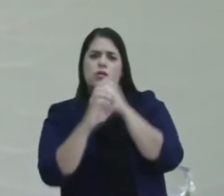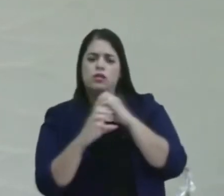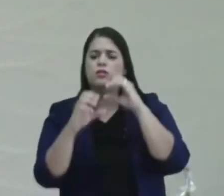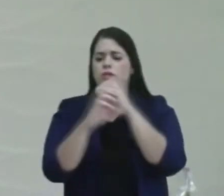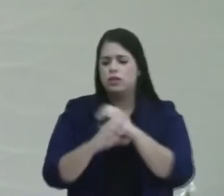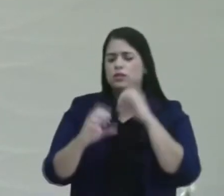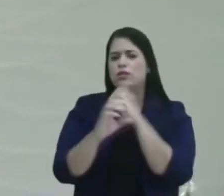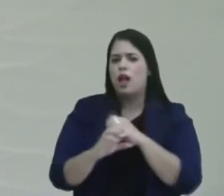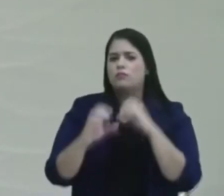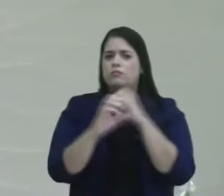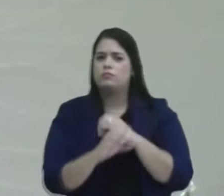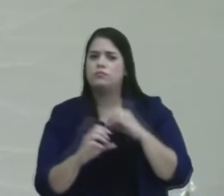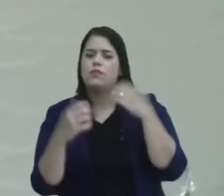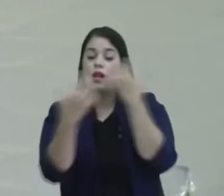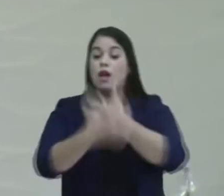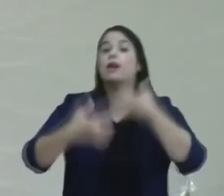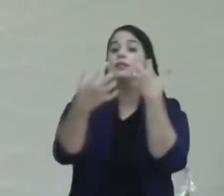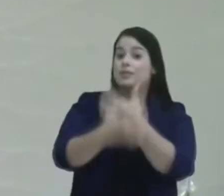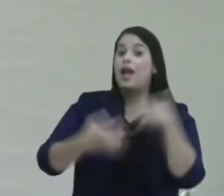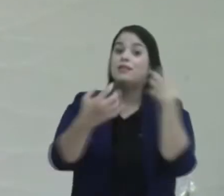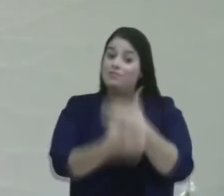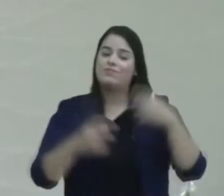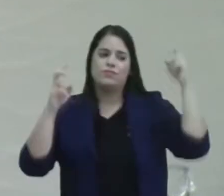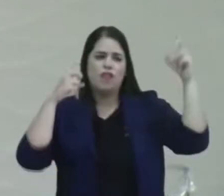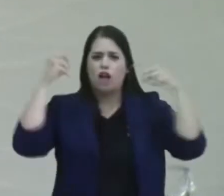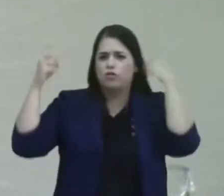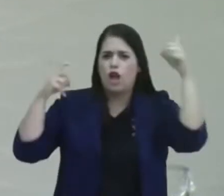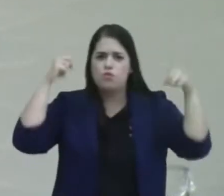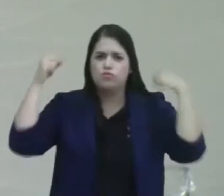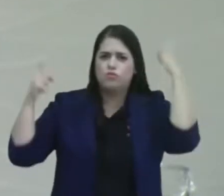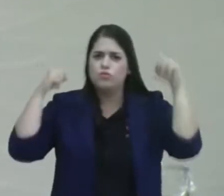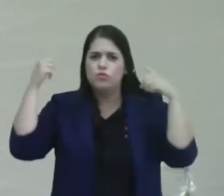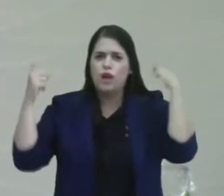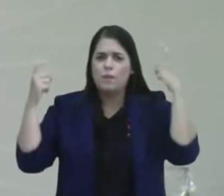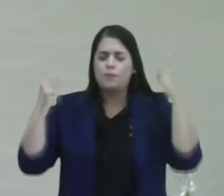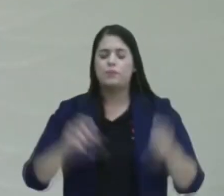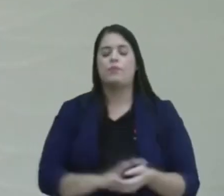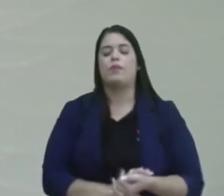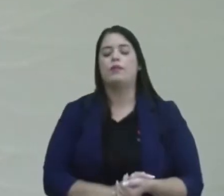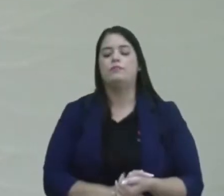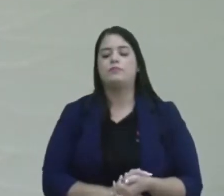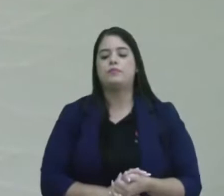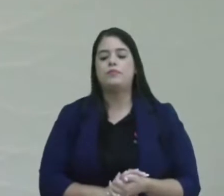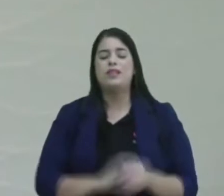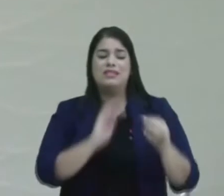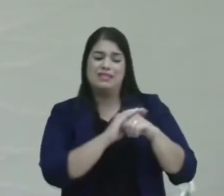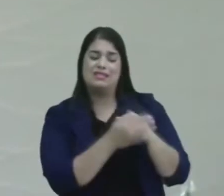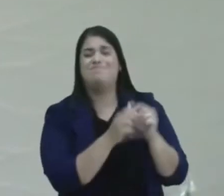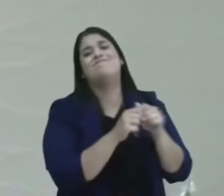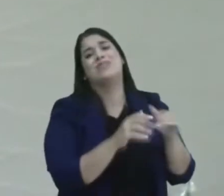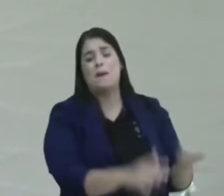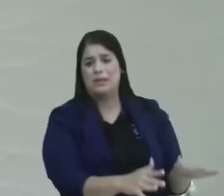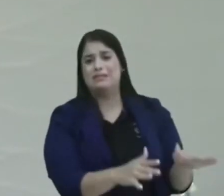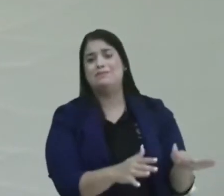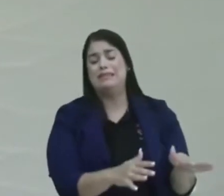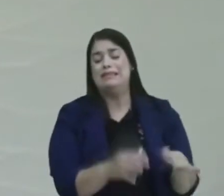que estão envolvidos aí no setor cultural. Setor esse que, na pandemia, durante a pandemia